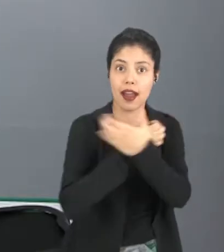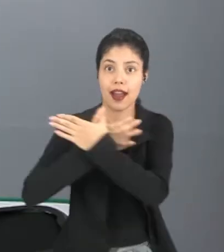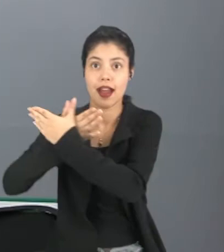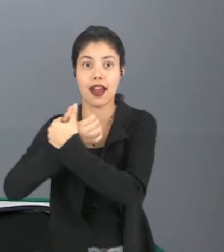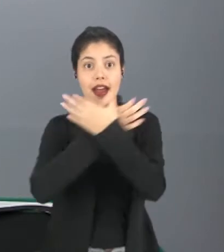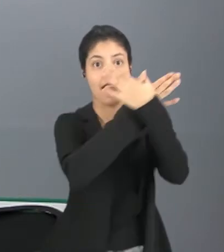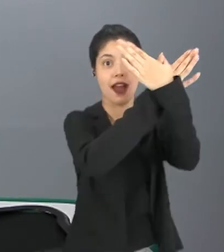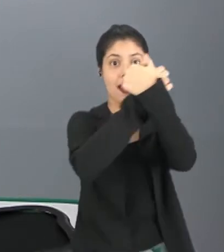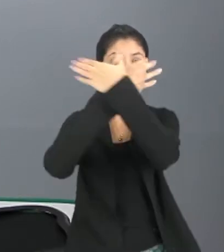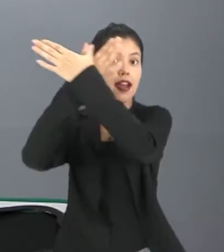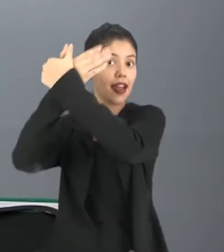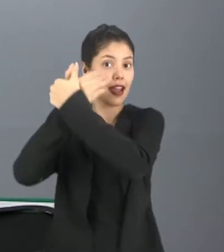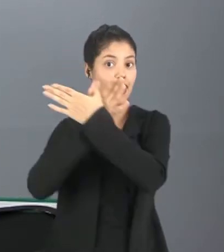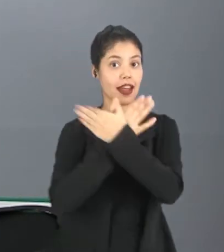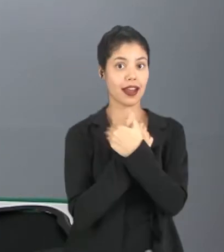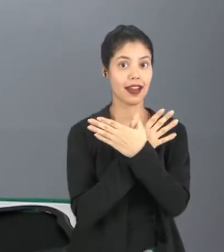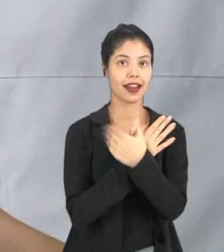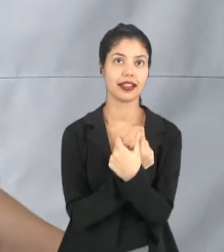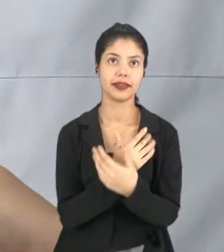borboleta azul.